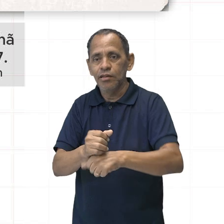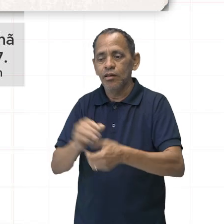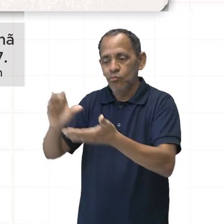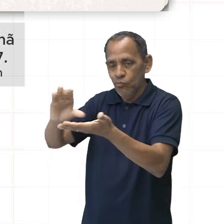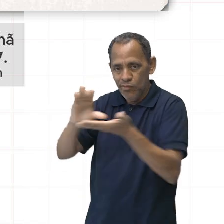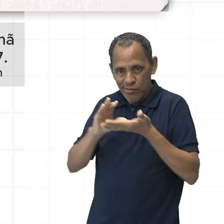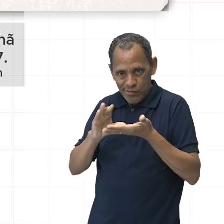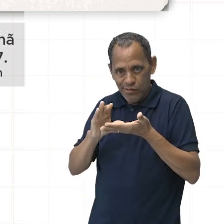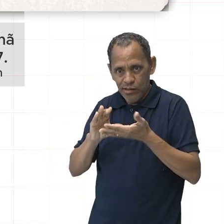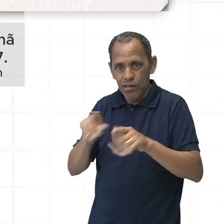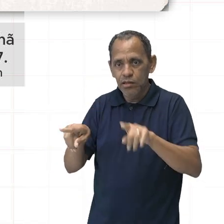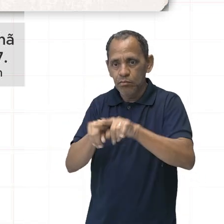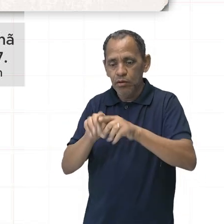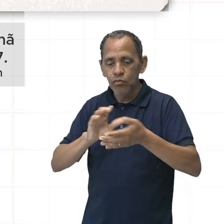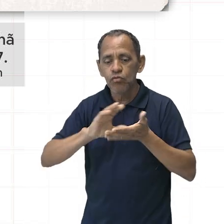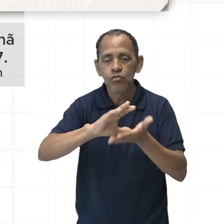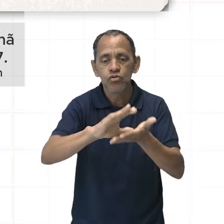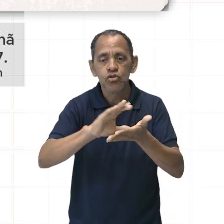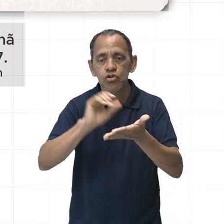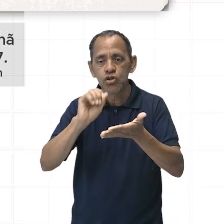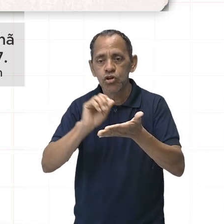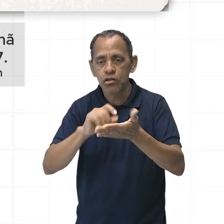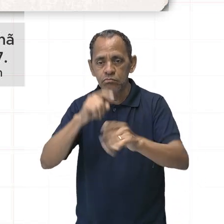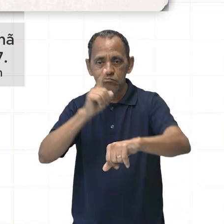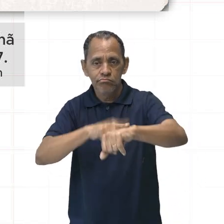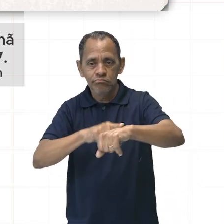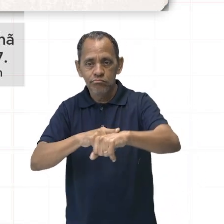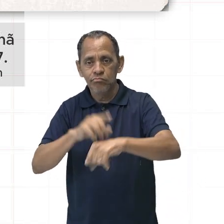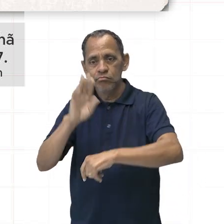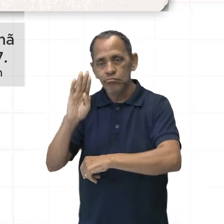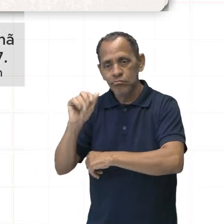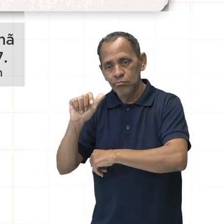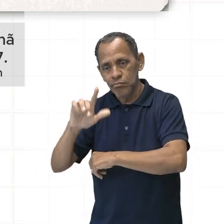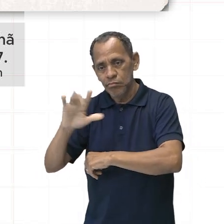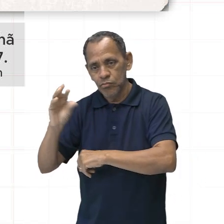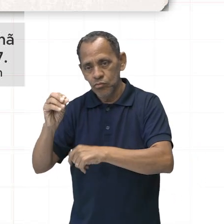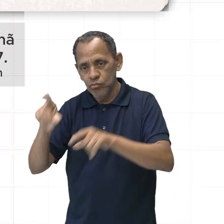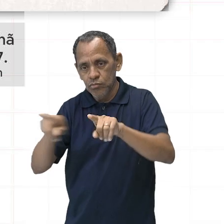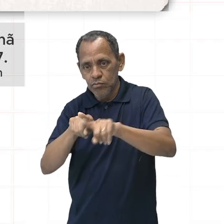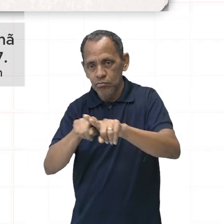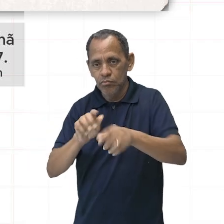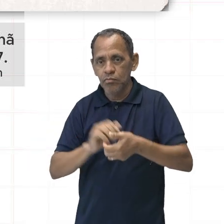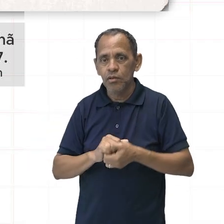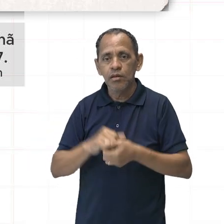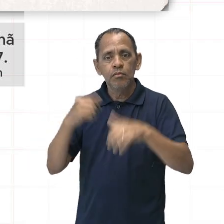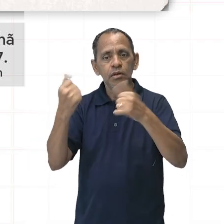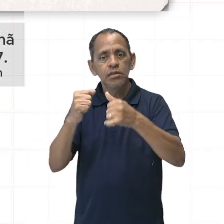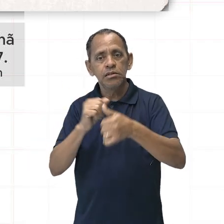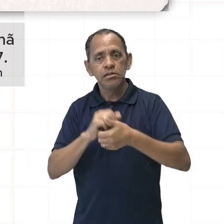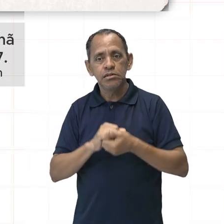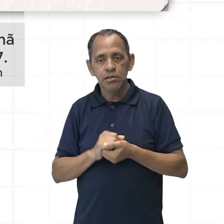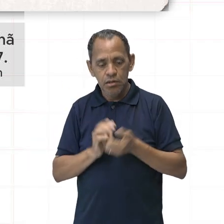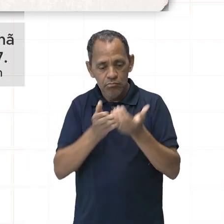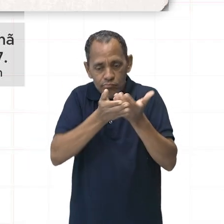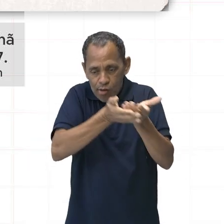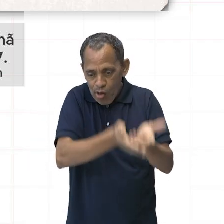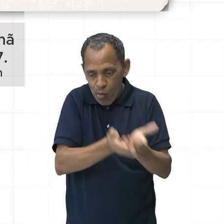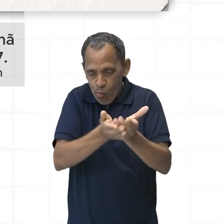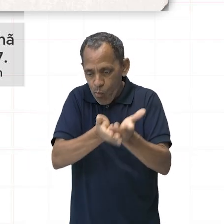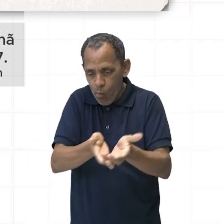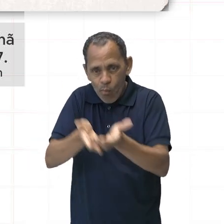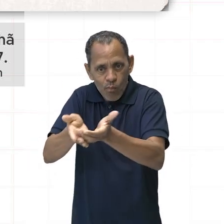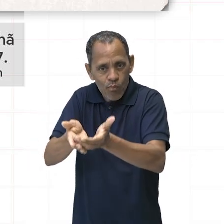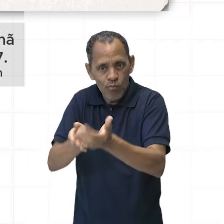vai investir nesse momento bélico. E aí eles vão precisar de forças navais,